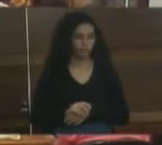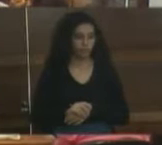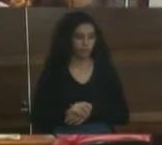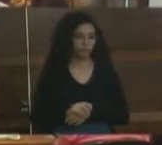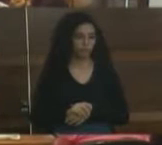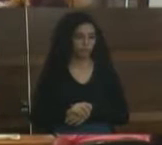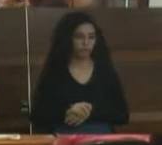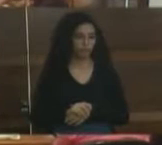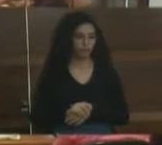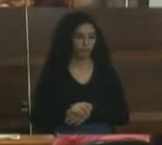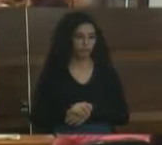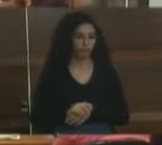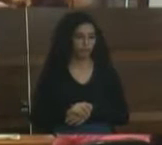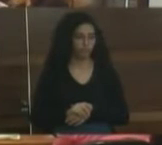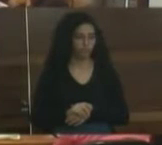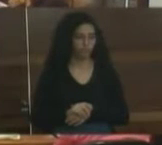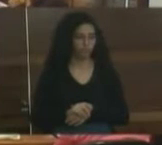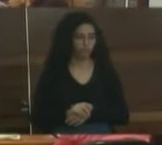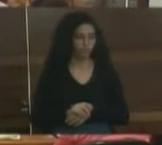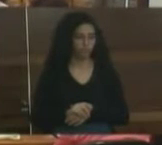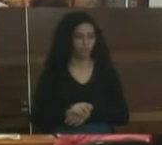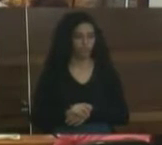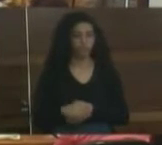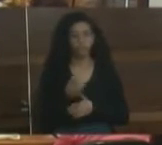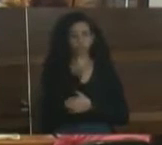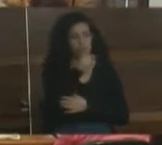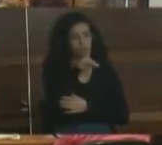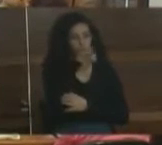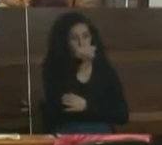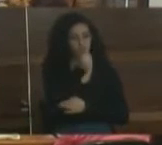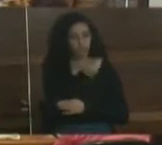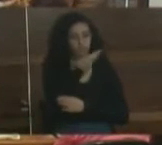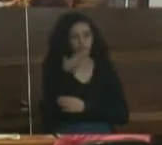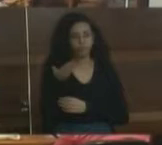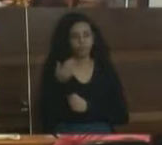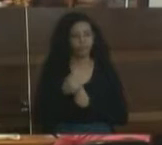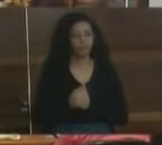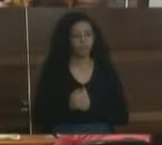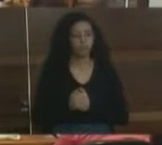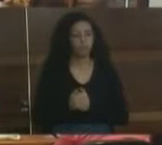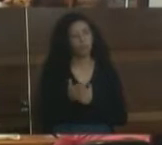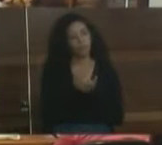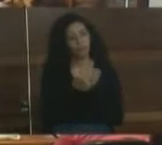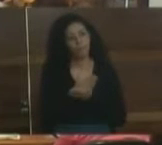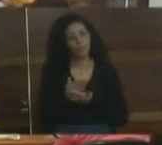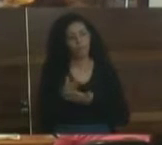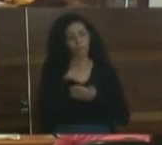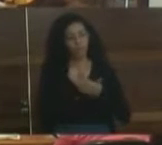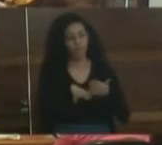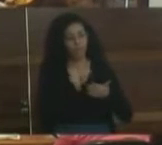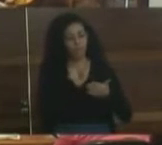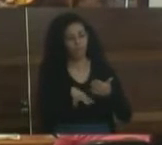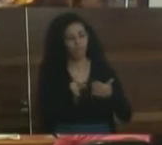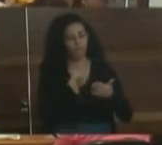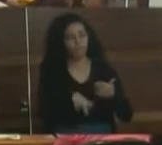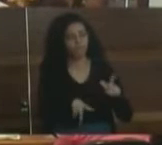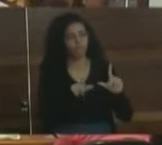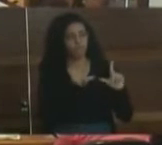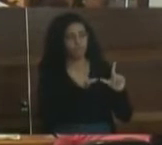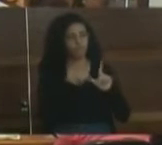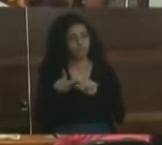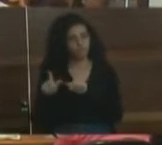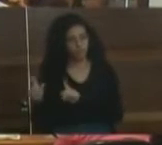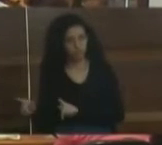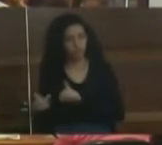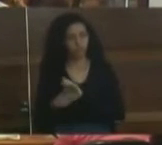a oi bom dia a todos é bem estão a leitura dos quadros da prestação de